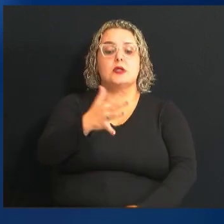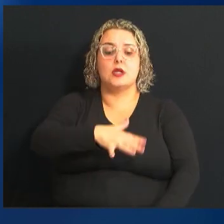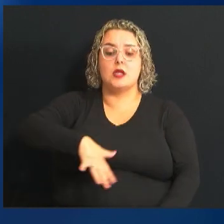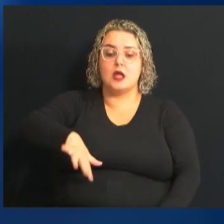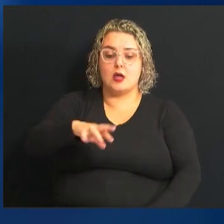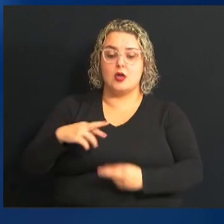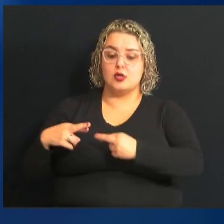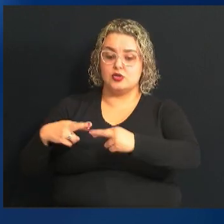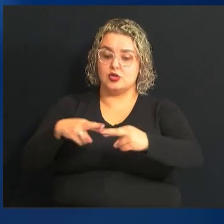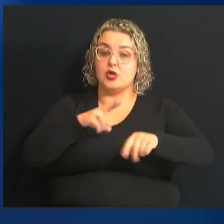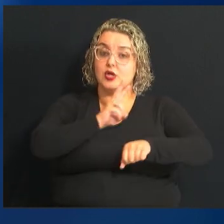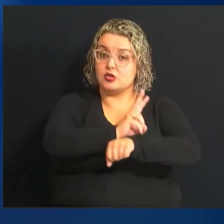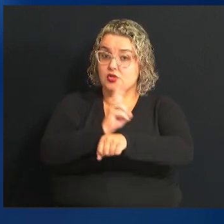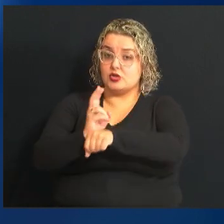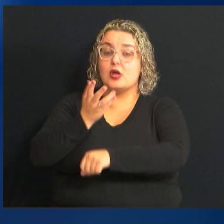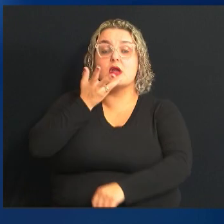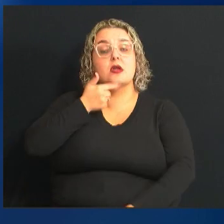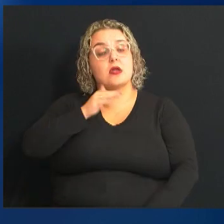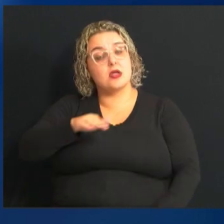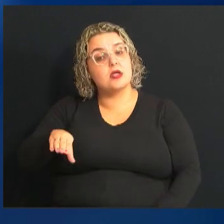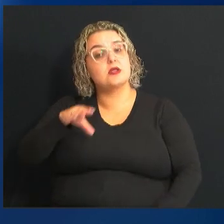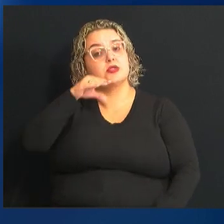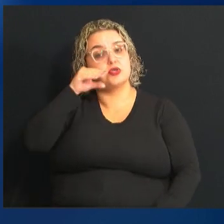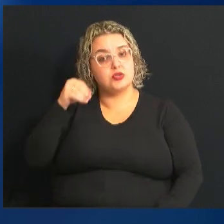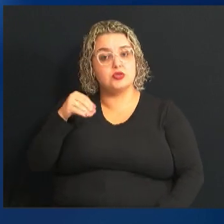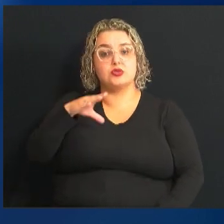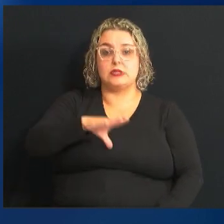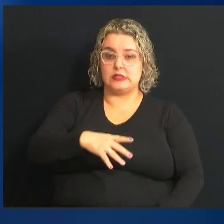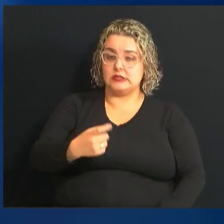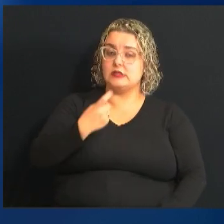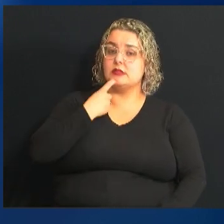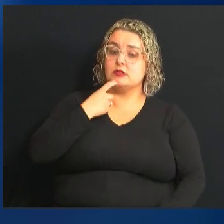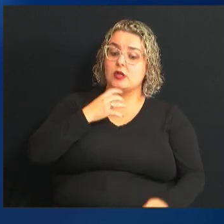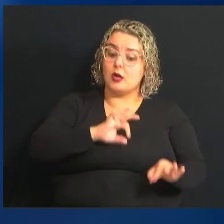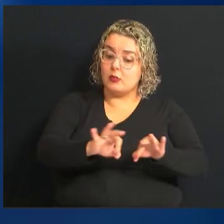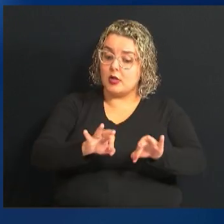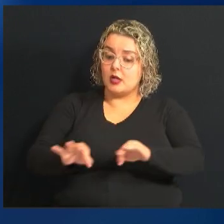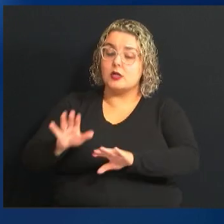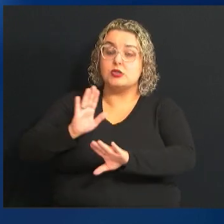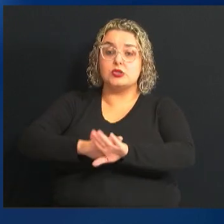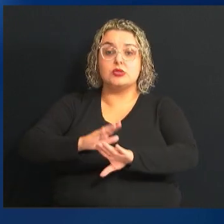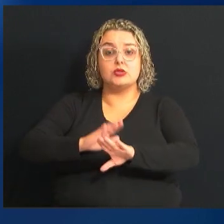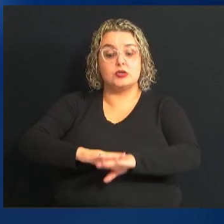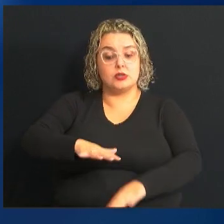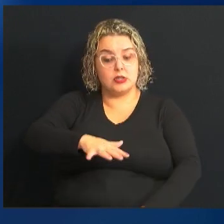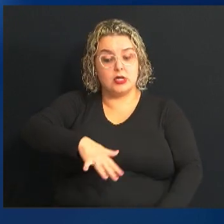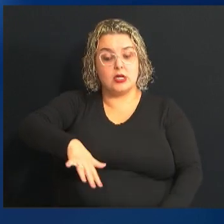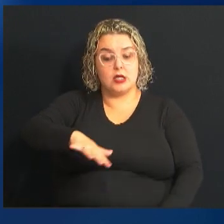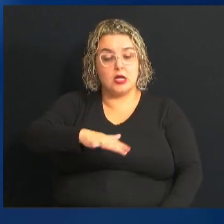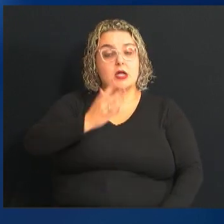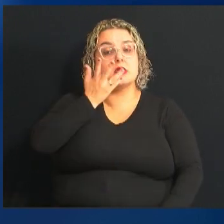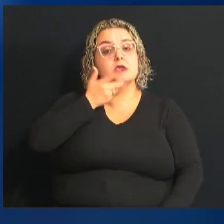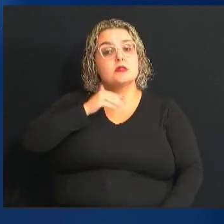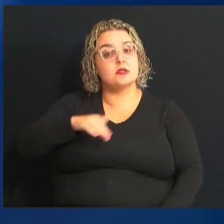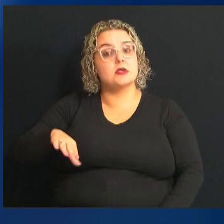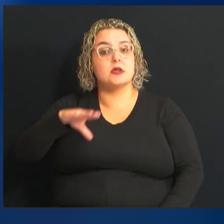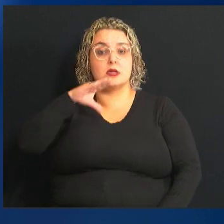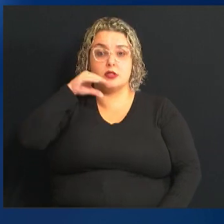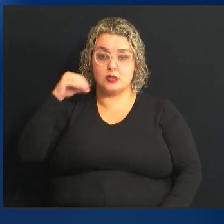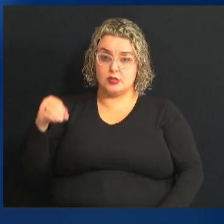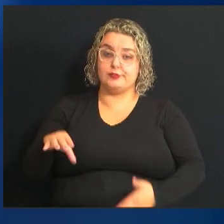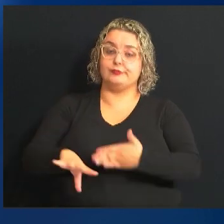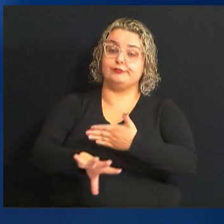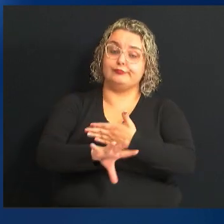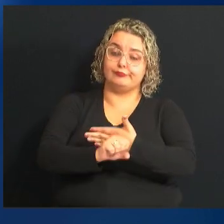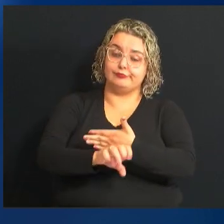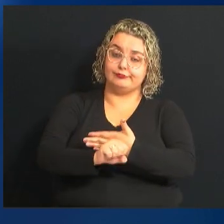de Proteção à Criança e ao Adolescente de Campinas, plano de ação destinado às crianças e aos adolescentes em